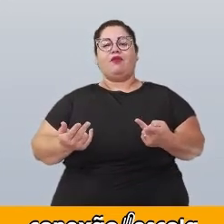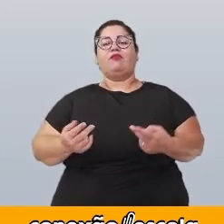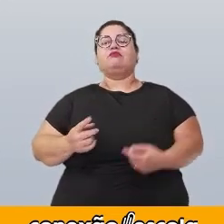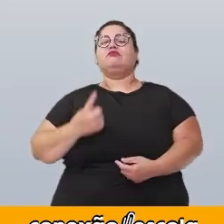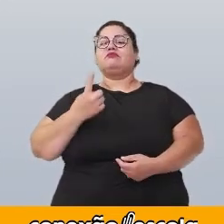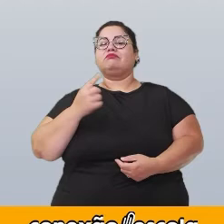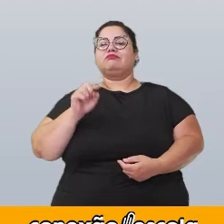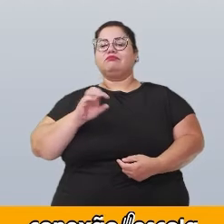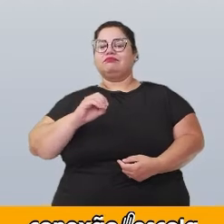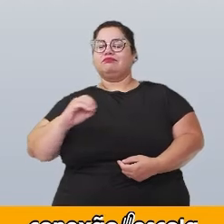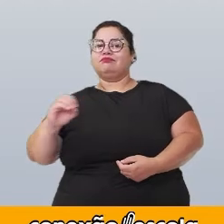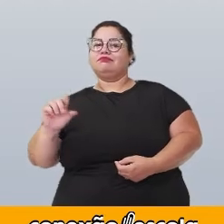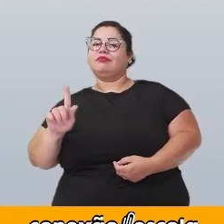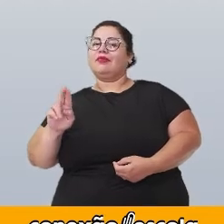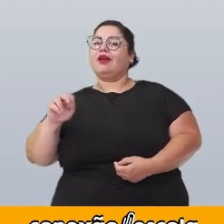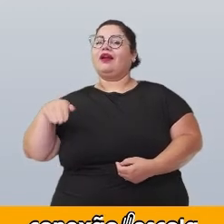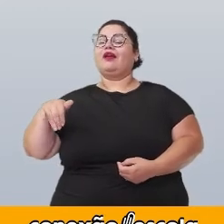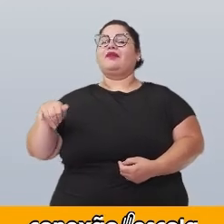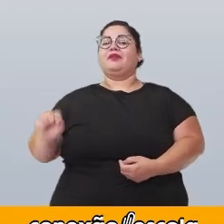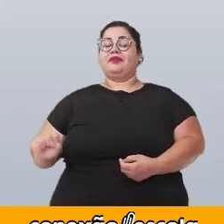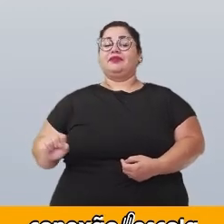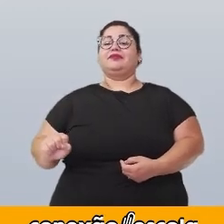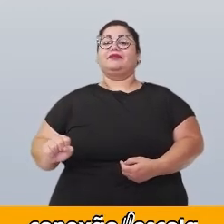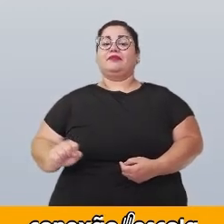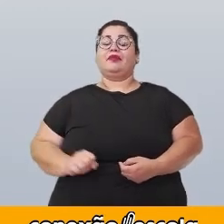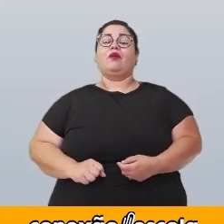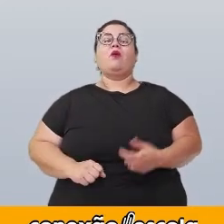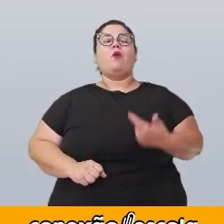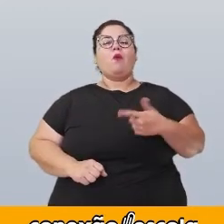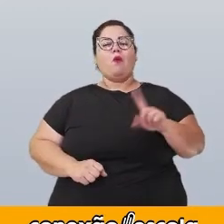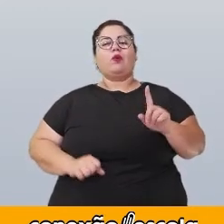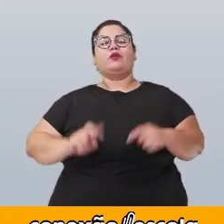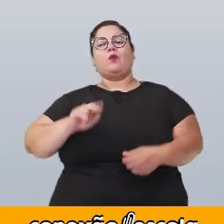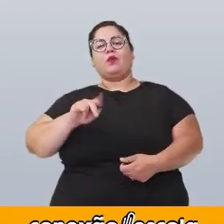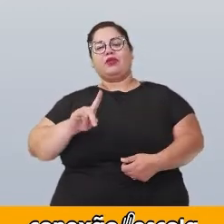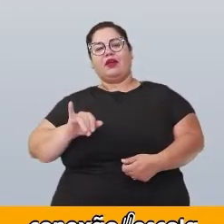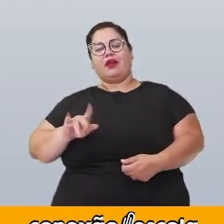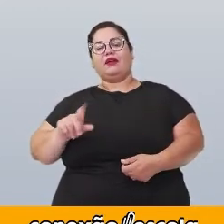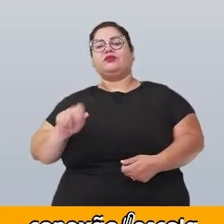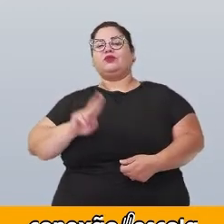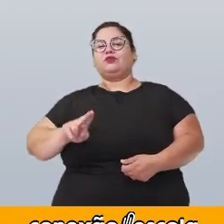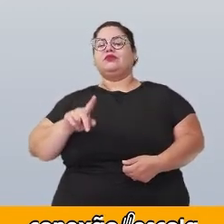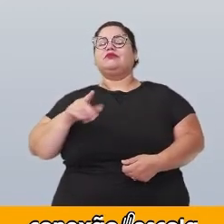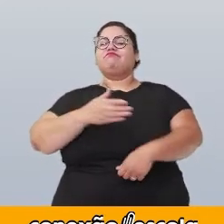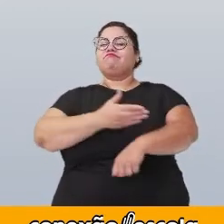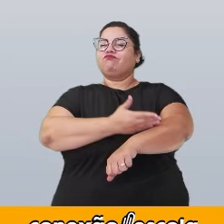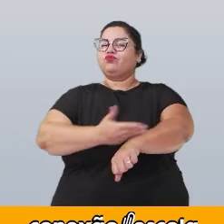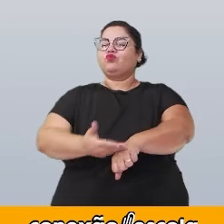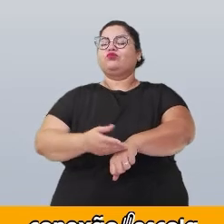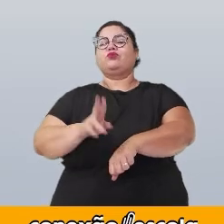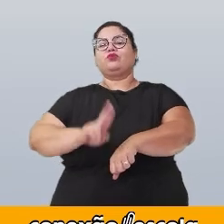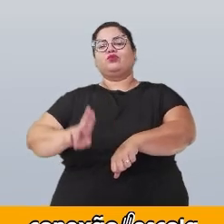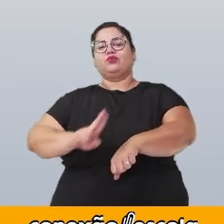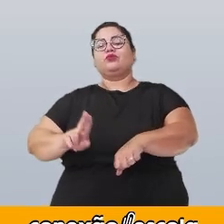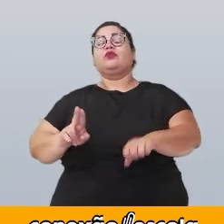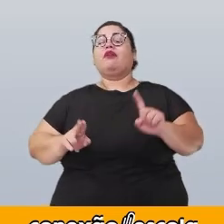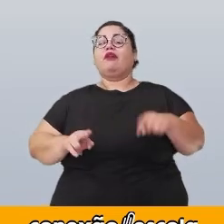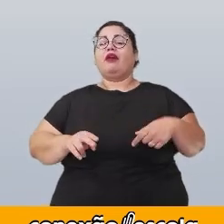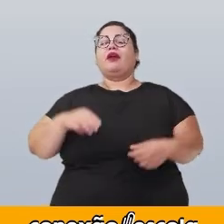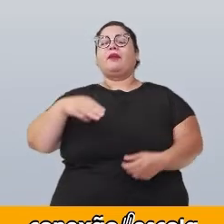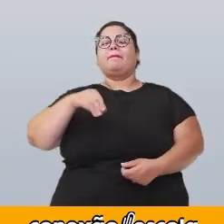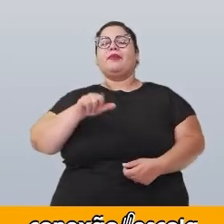a 1.000 gramas. Outra unidade de massa que é bastante utilizada é